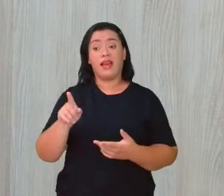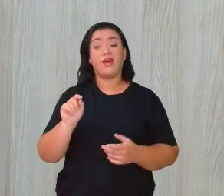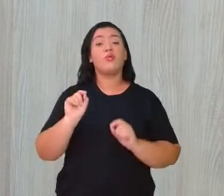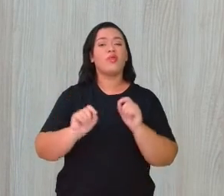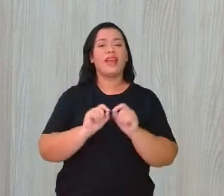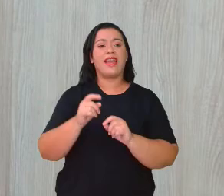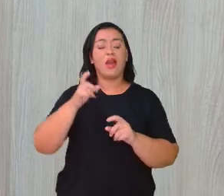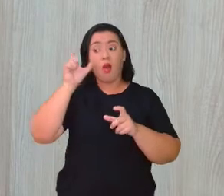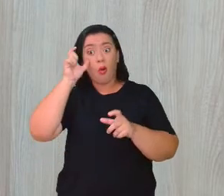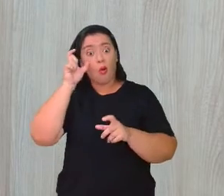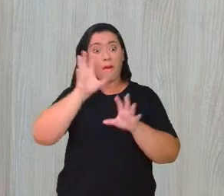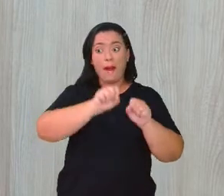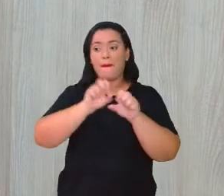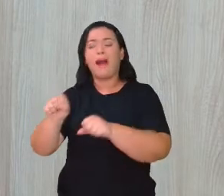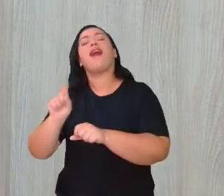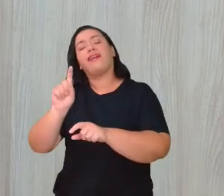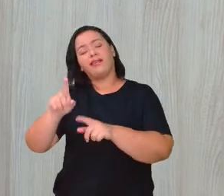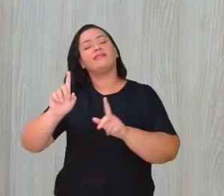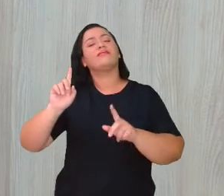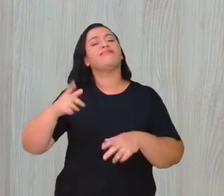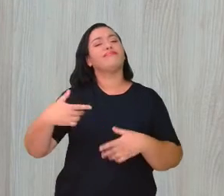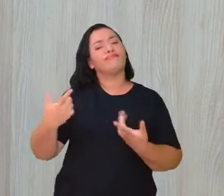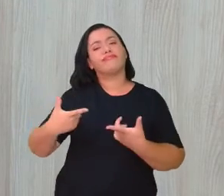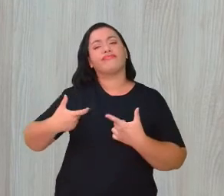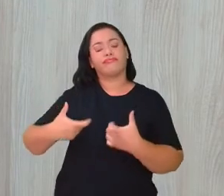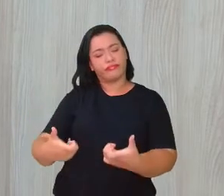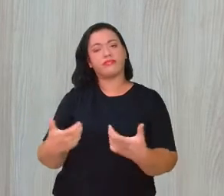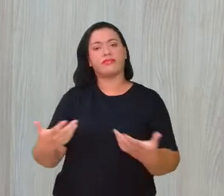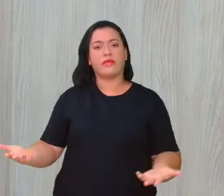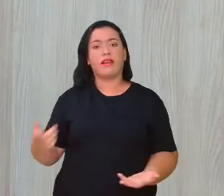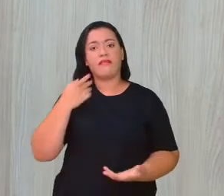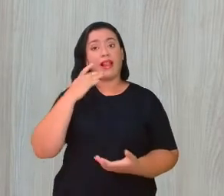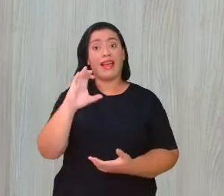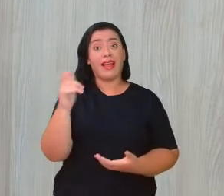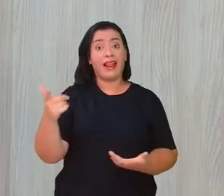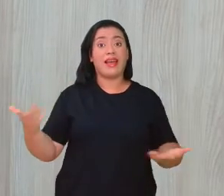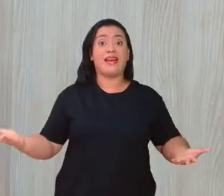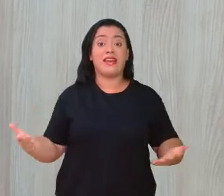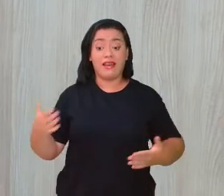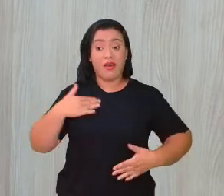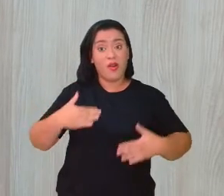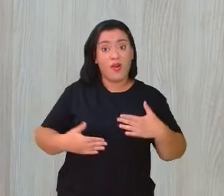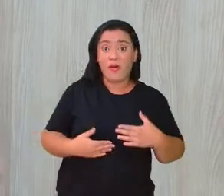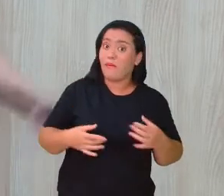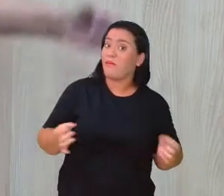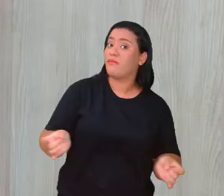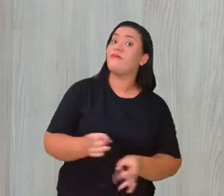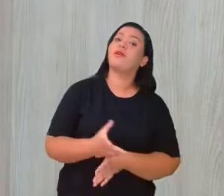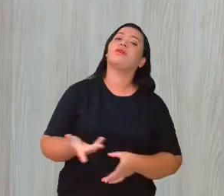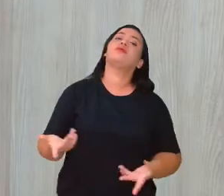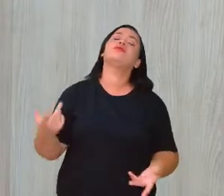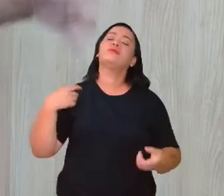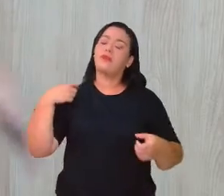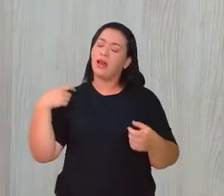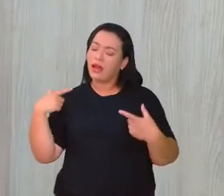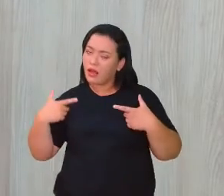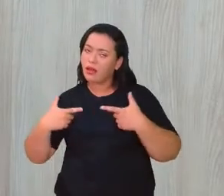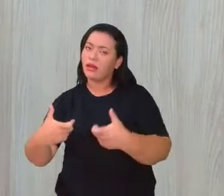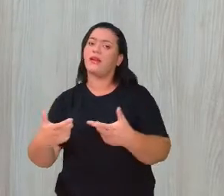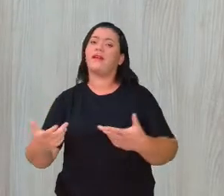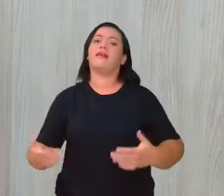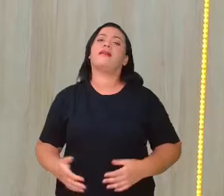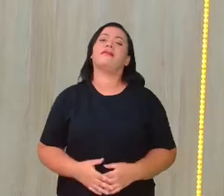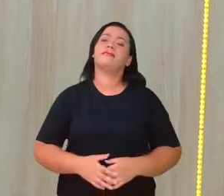né? E, claro, que todo mundo tinha que estar fisicamente pronto, meu amor, para o combate. Muito